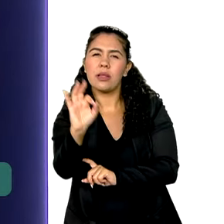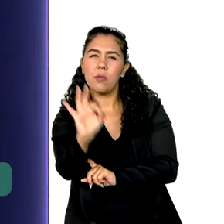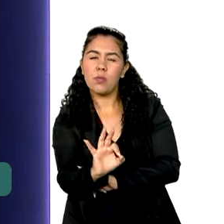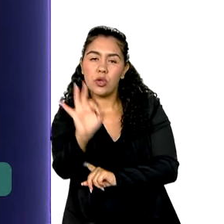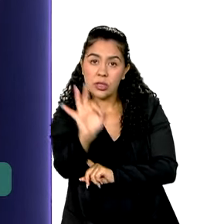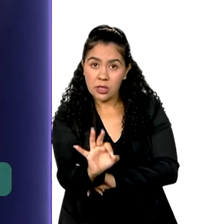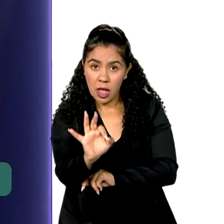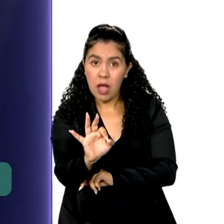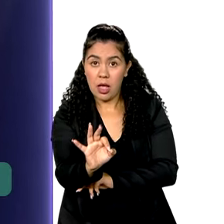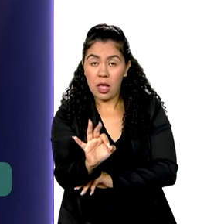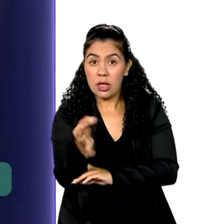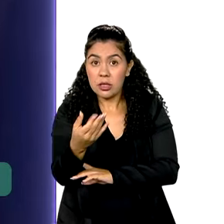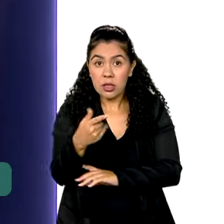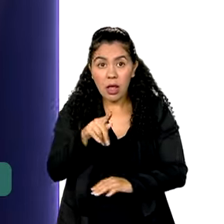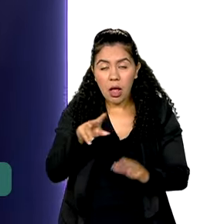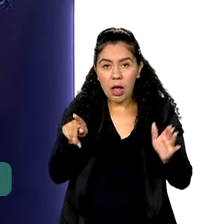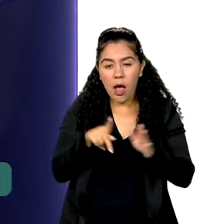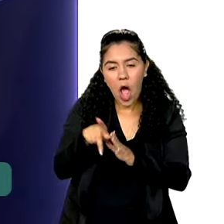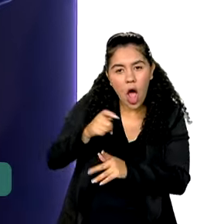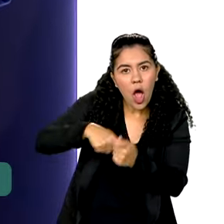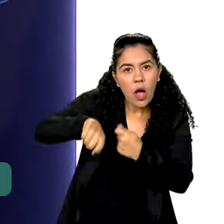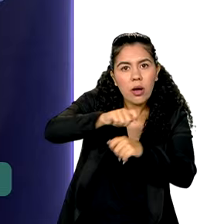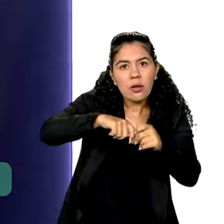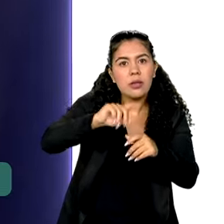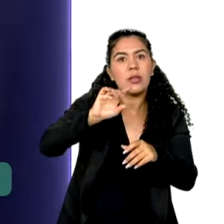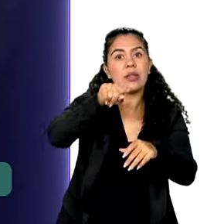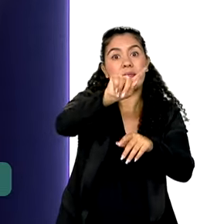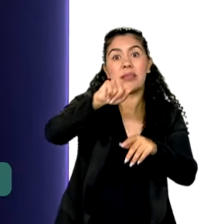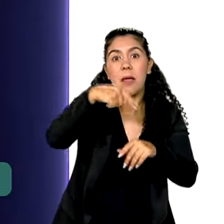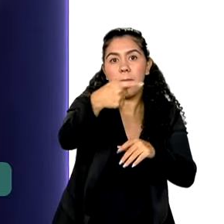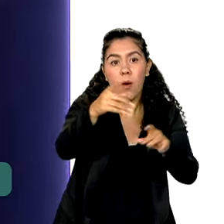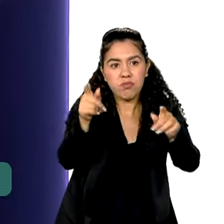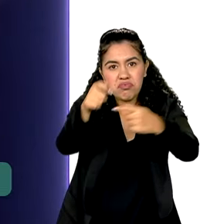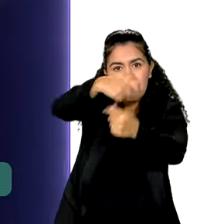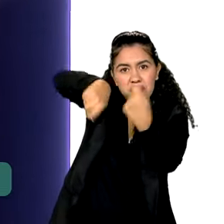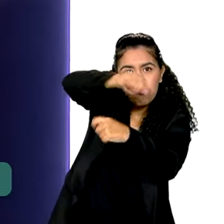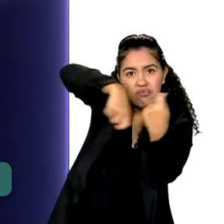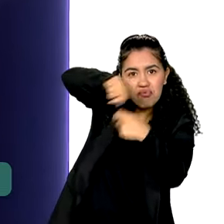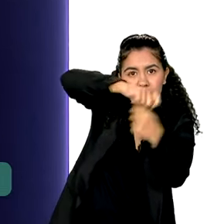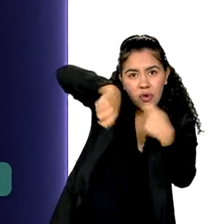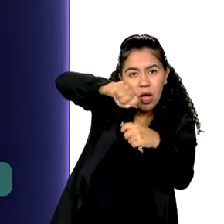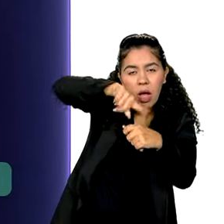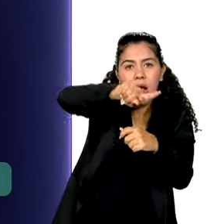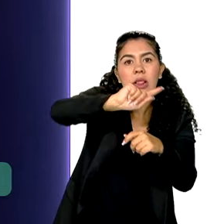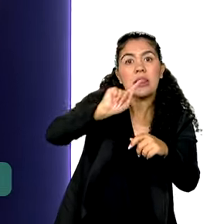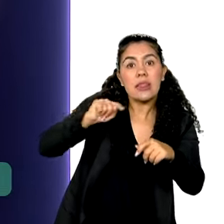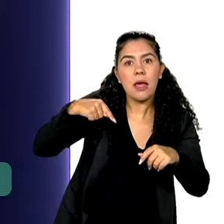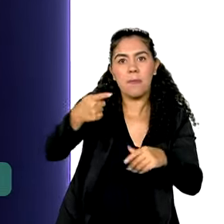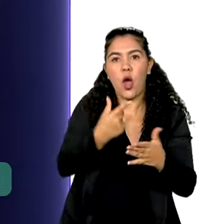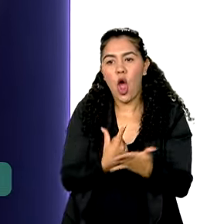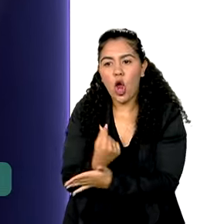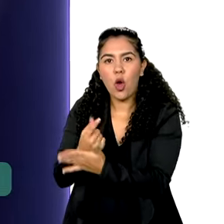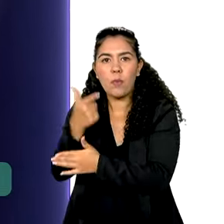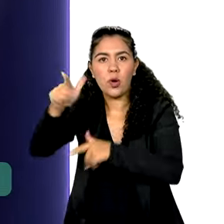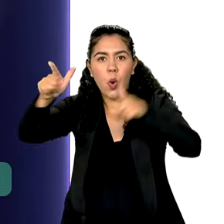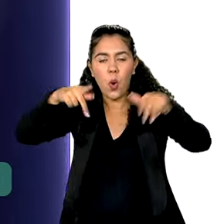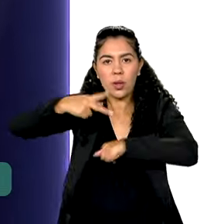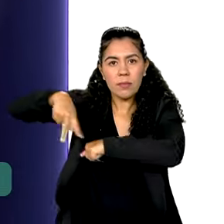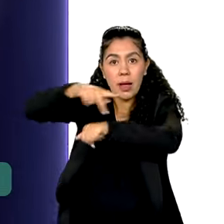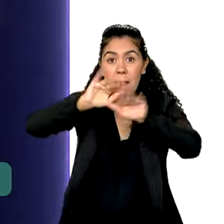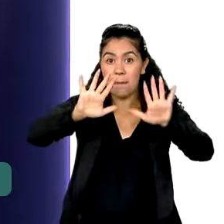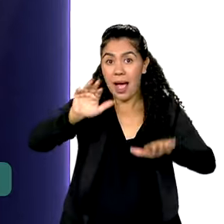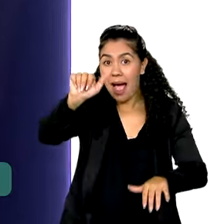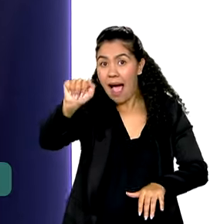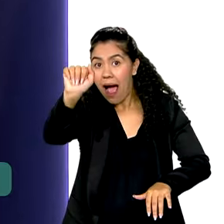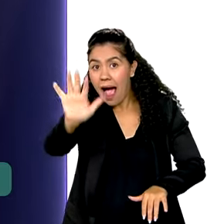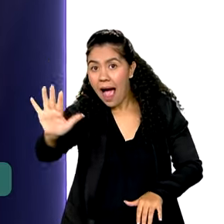o comércio regional e só depois eles compram do mundo. Enquanto a Ásia, comércio do mundo asiático